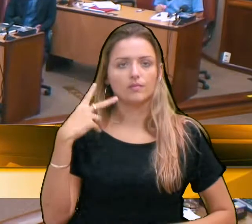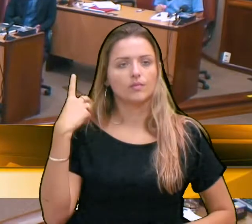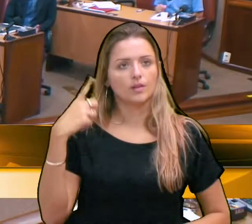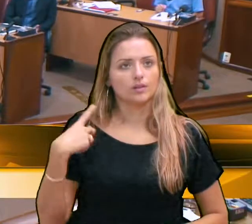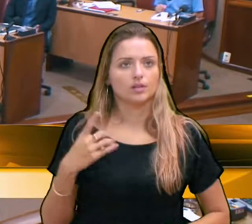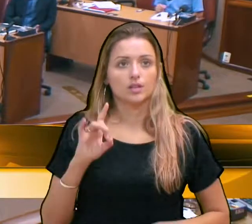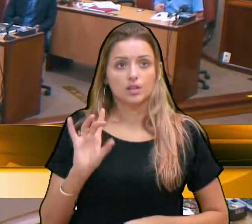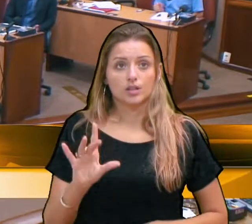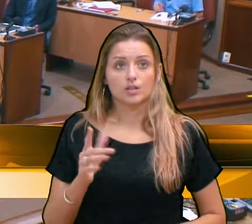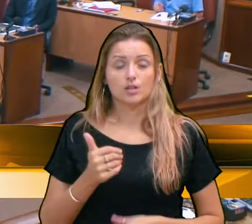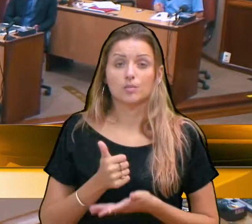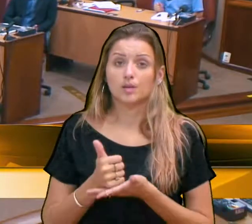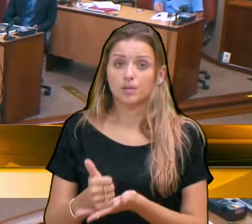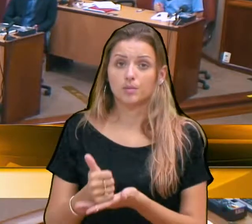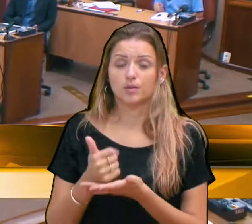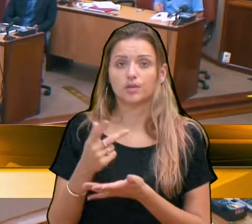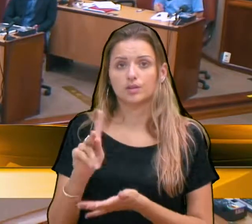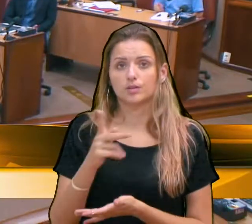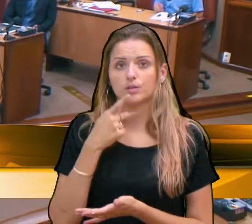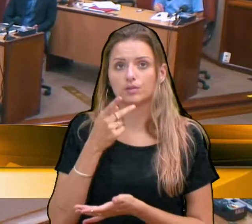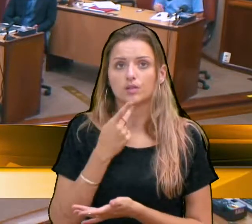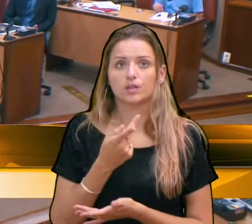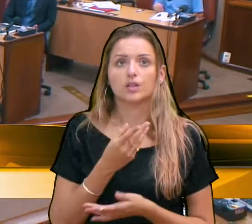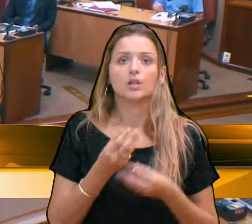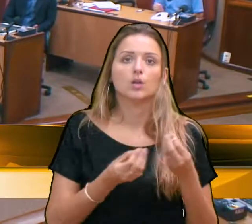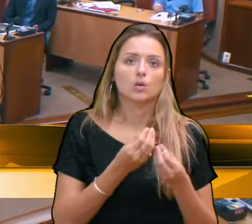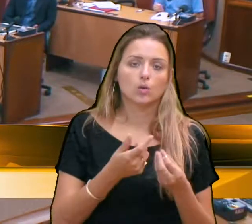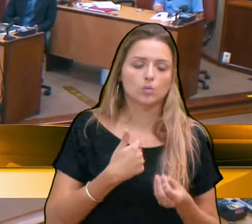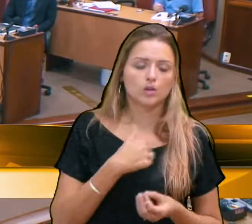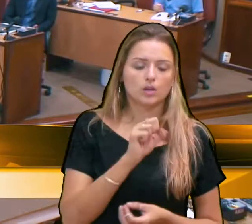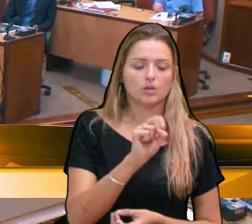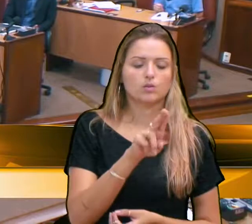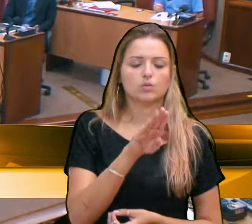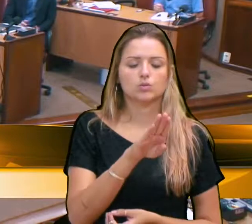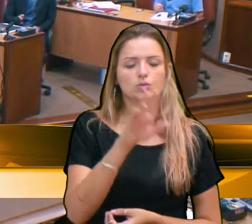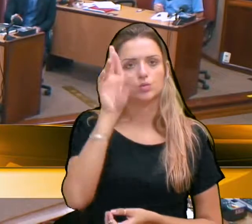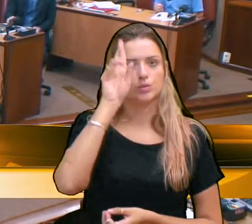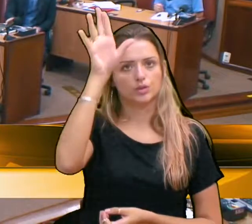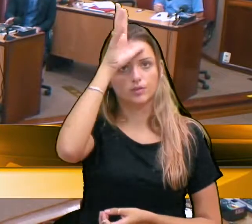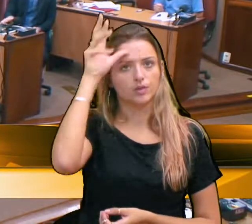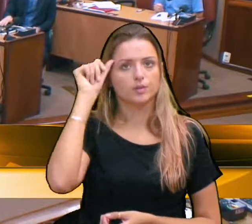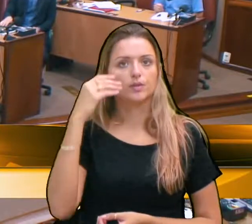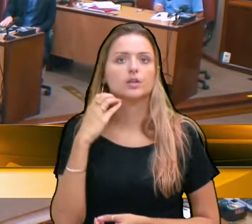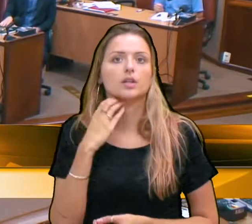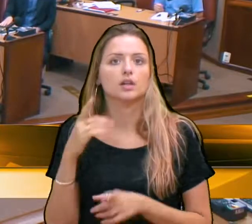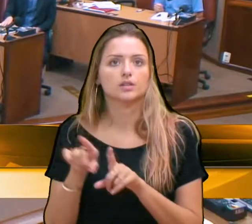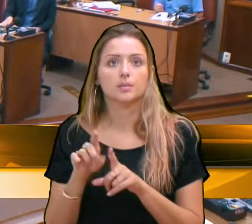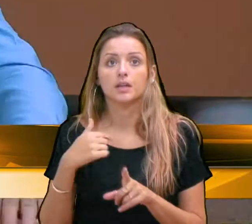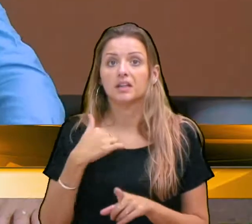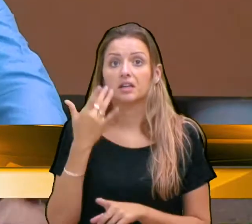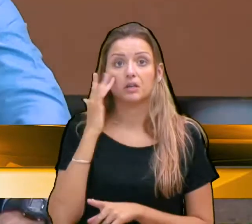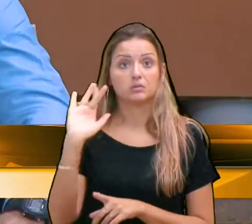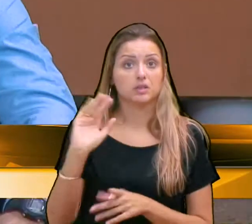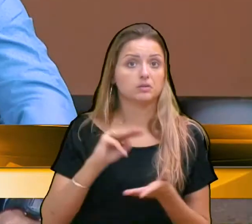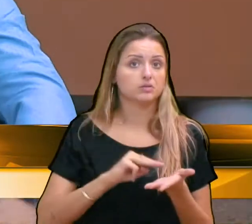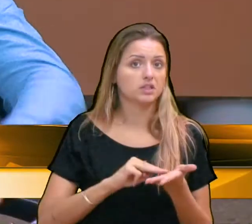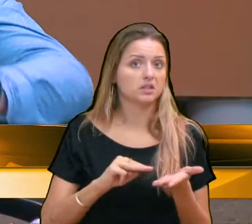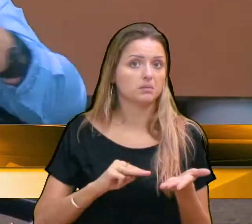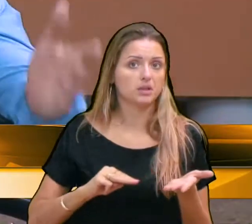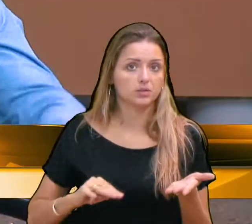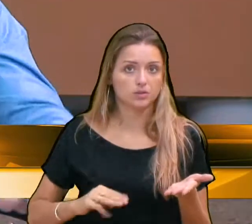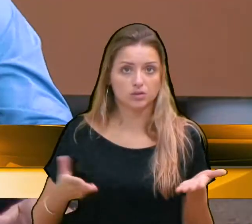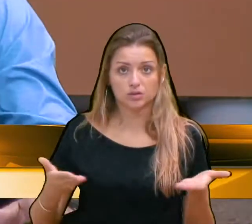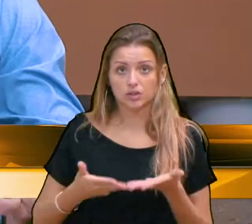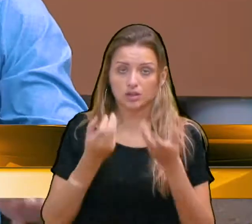Só para contribuir, como a gente foi seu prefeito, eu, Gladys, Ricardo, eu não sei o método que